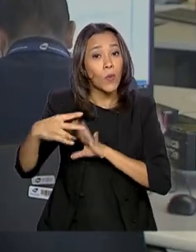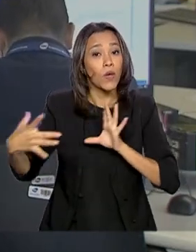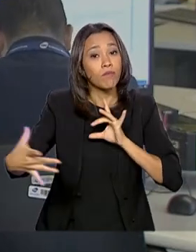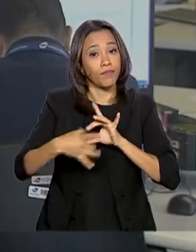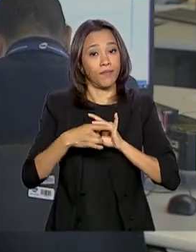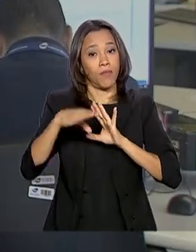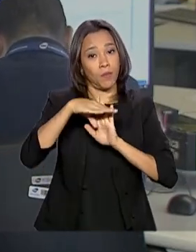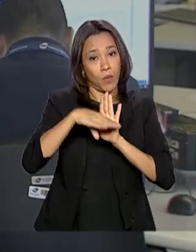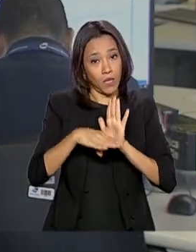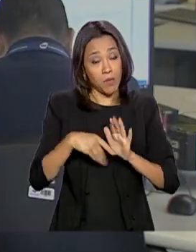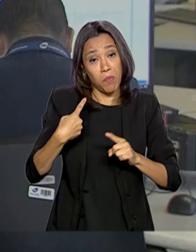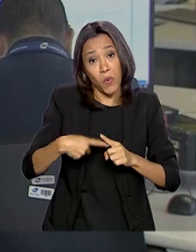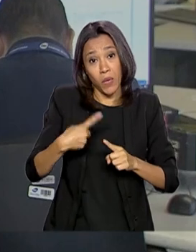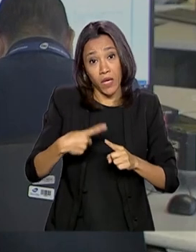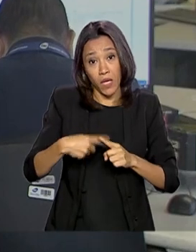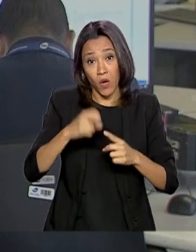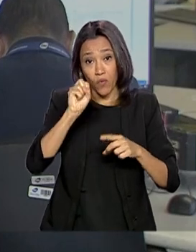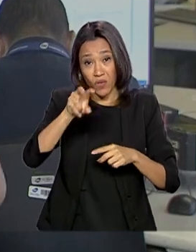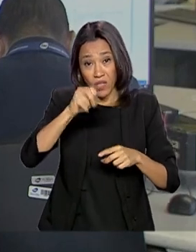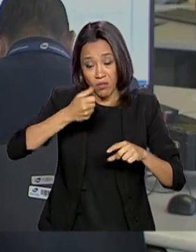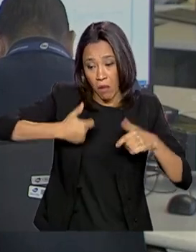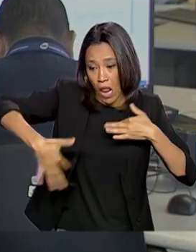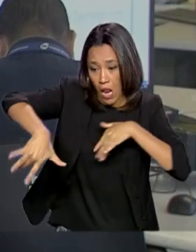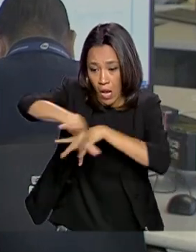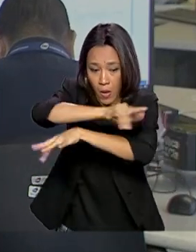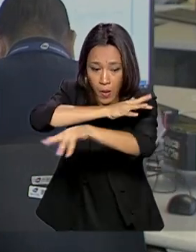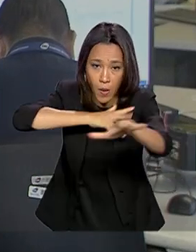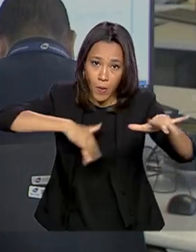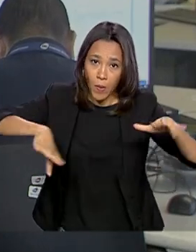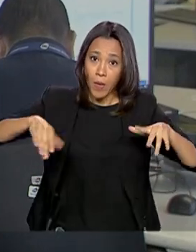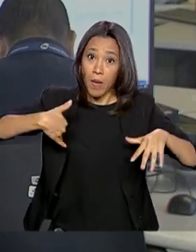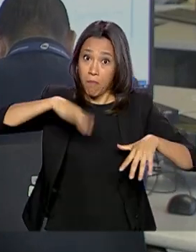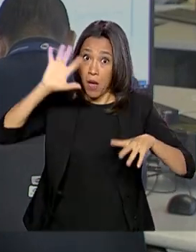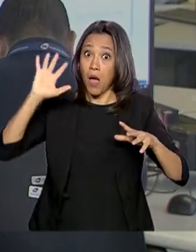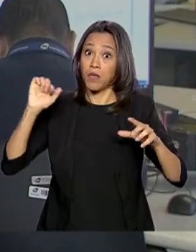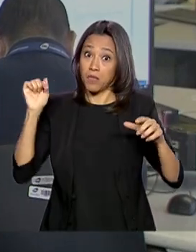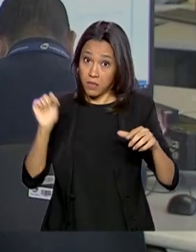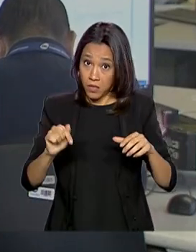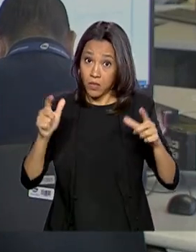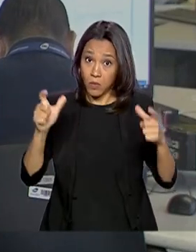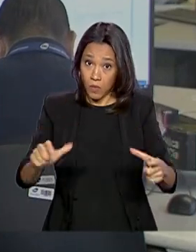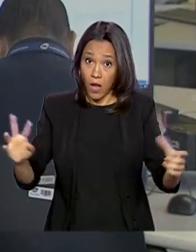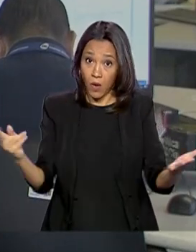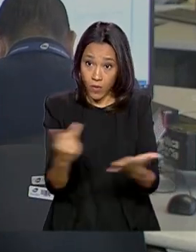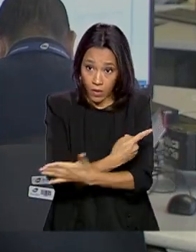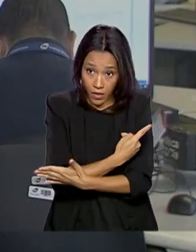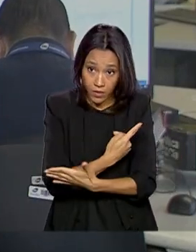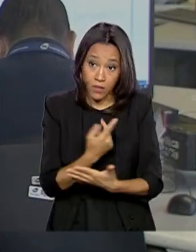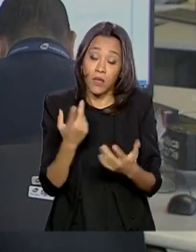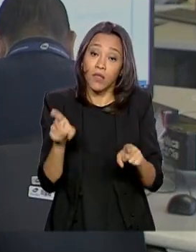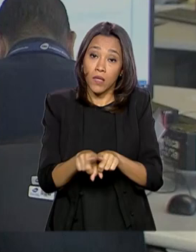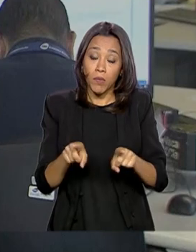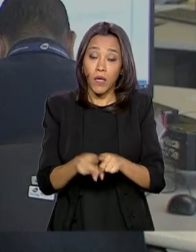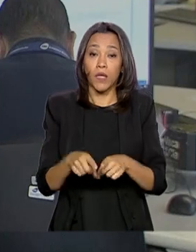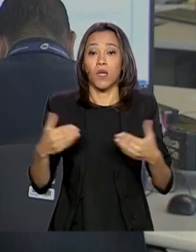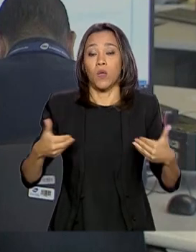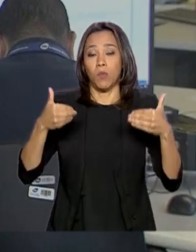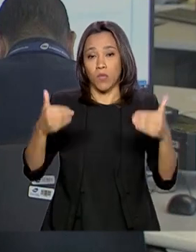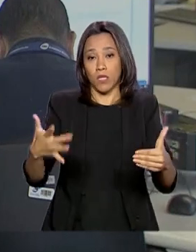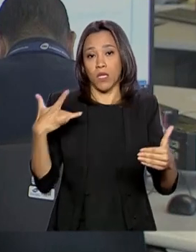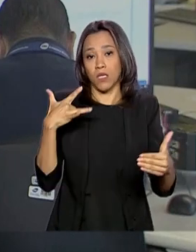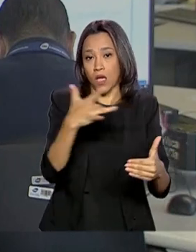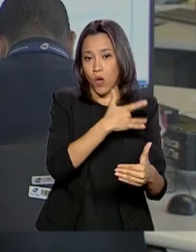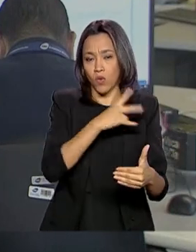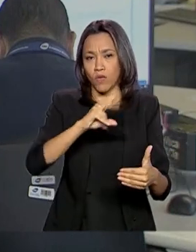porque a circulação do vírus entre as pessoas é maior nesses locais. O Ministério da Saúde também vai convocar cerca